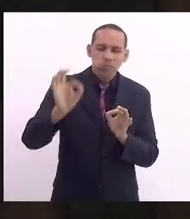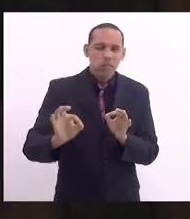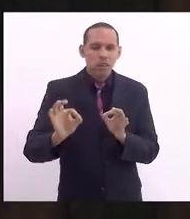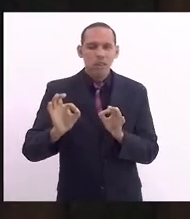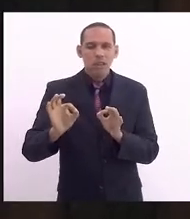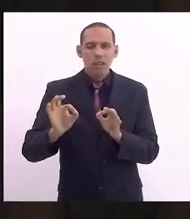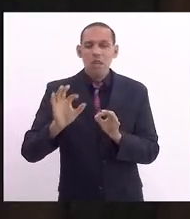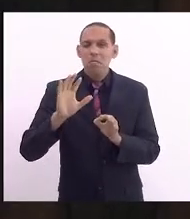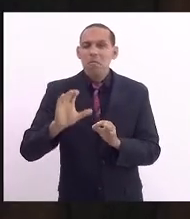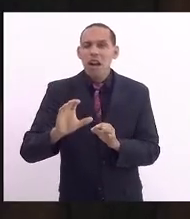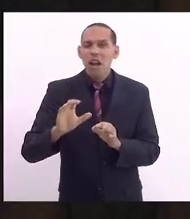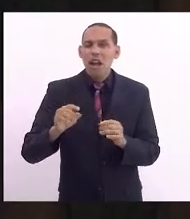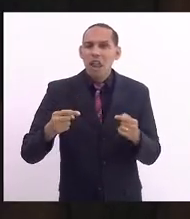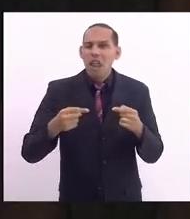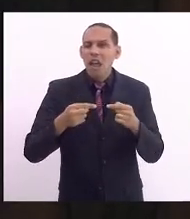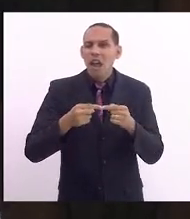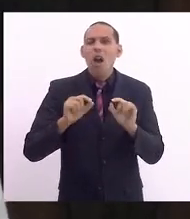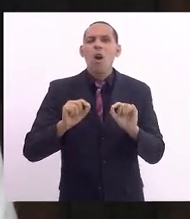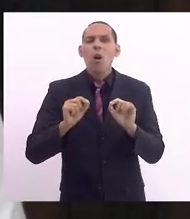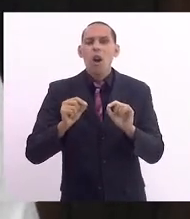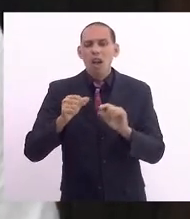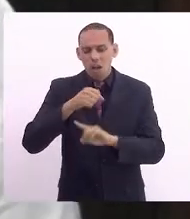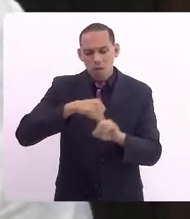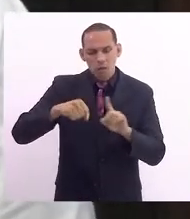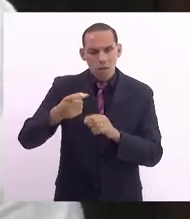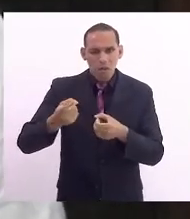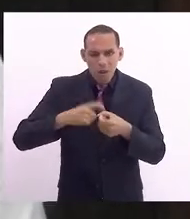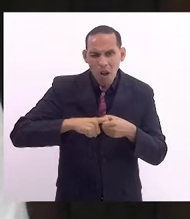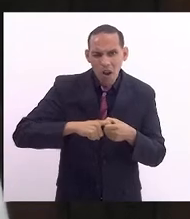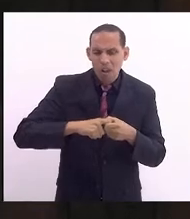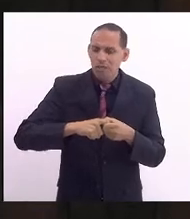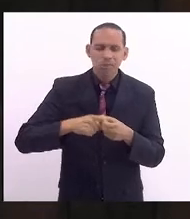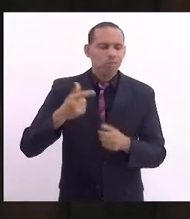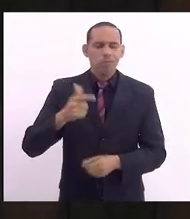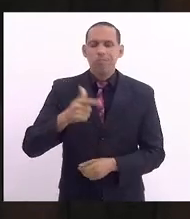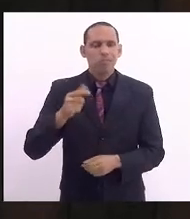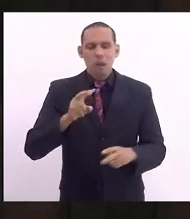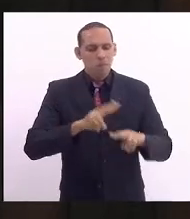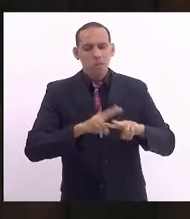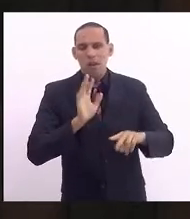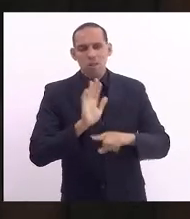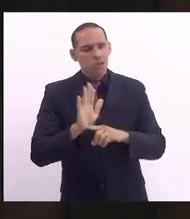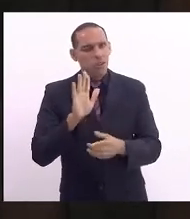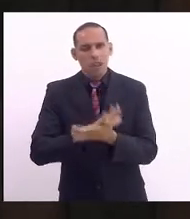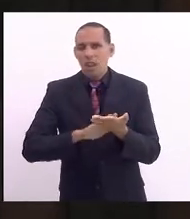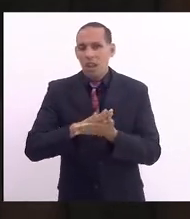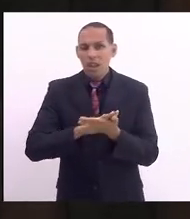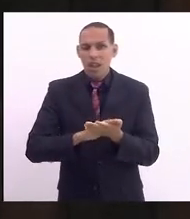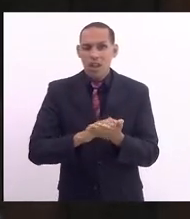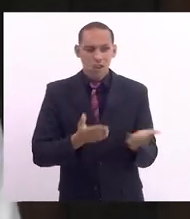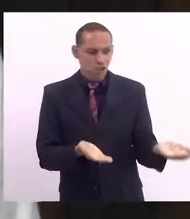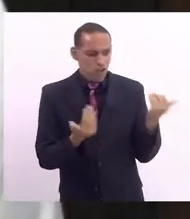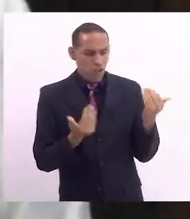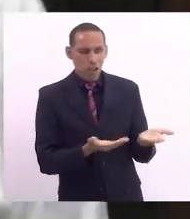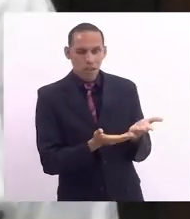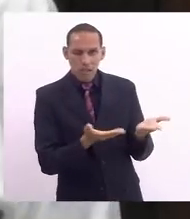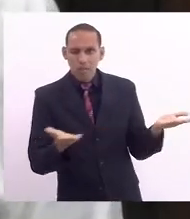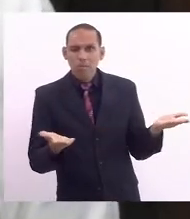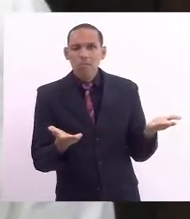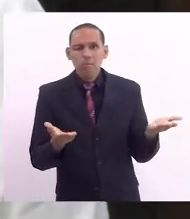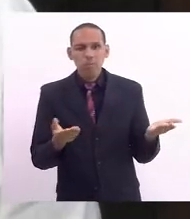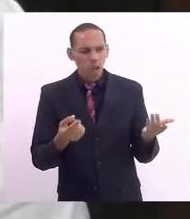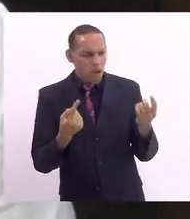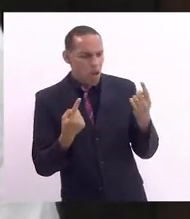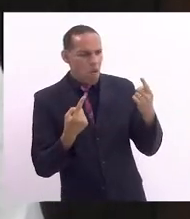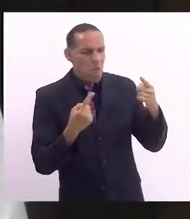nenhum caráter de ressocialização no sistema prisional. Se esses jovens aqui e tantos outros foram acusados